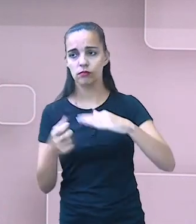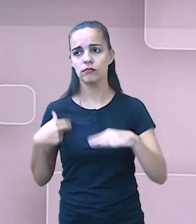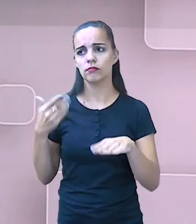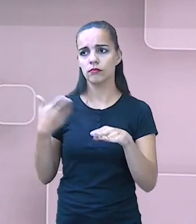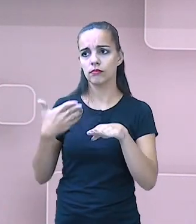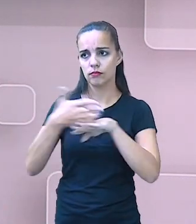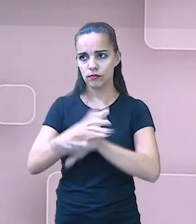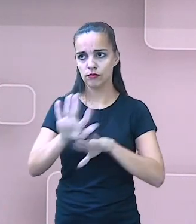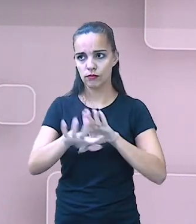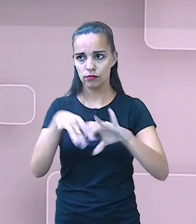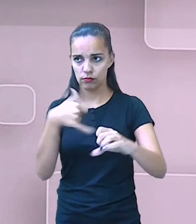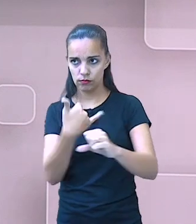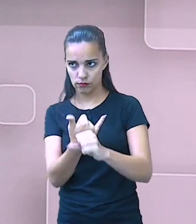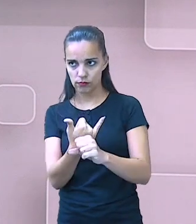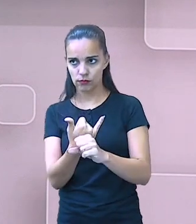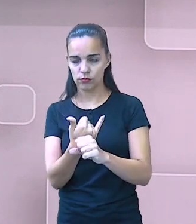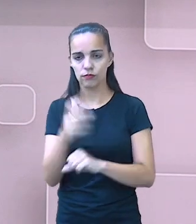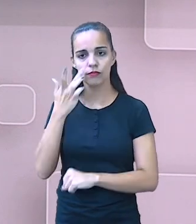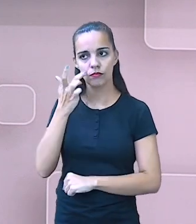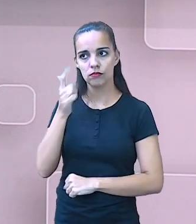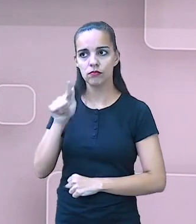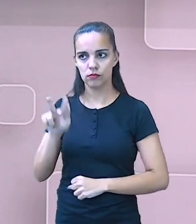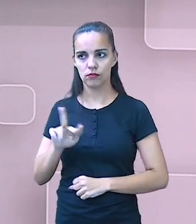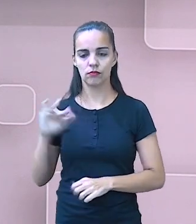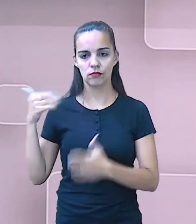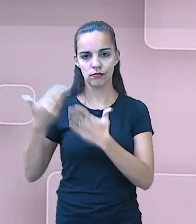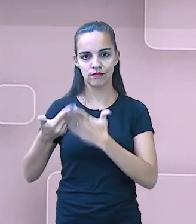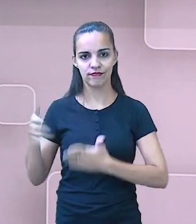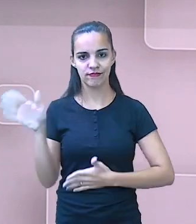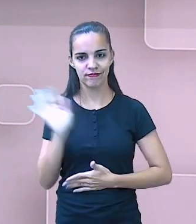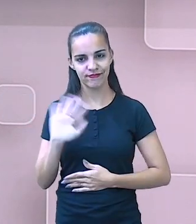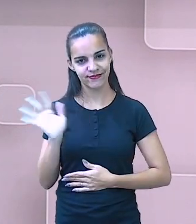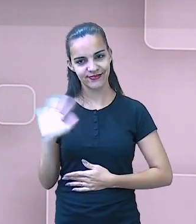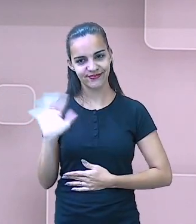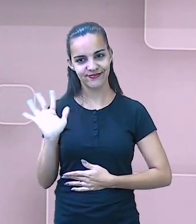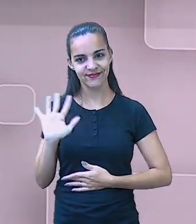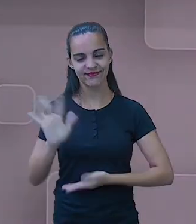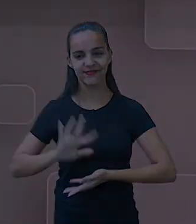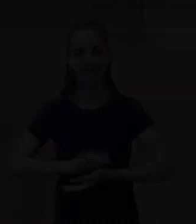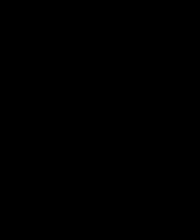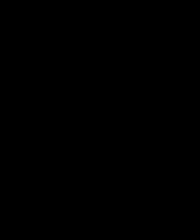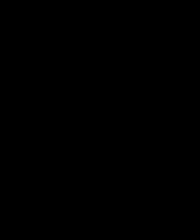e se inscreva em nosso canal do YouTube SMED-GV. Até a nossa próxima aula, pessoal!